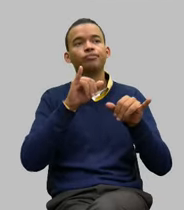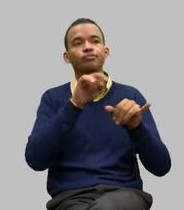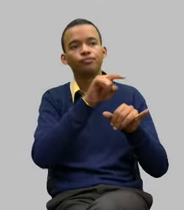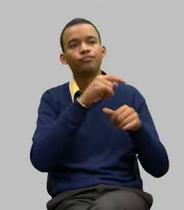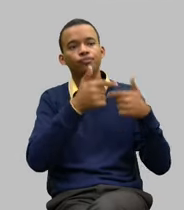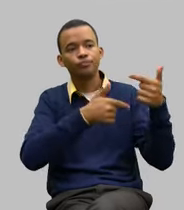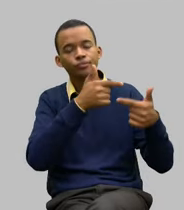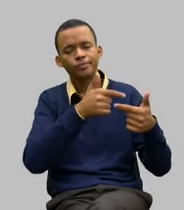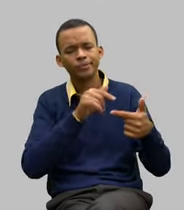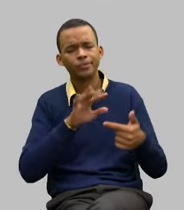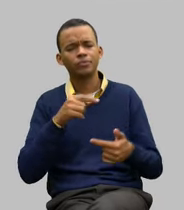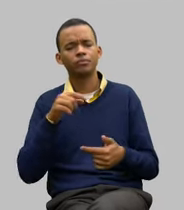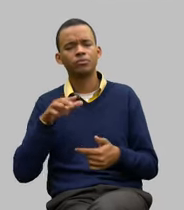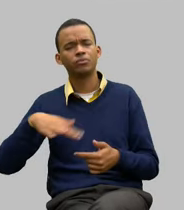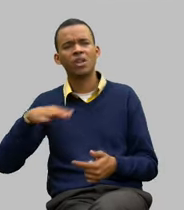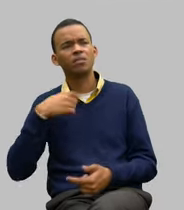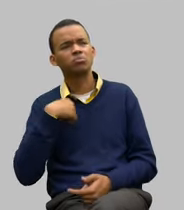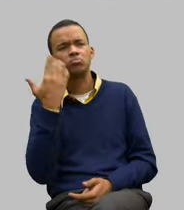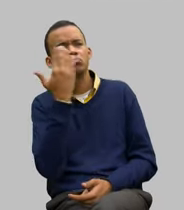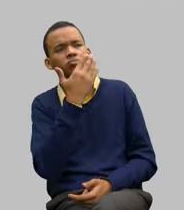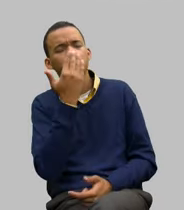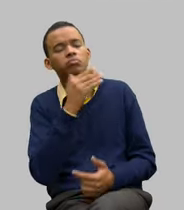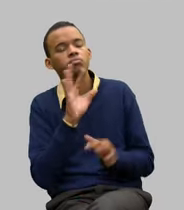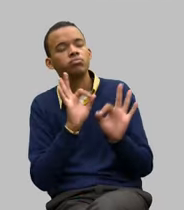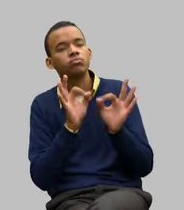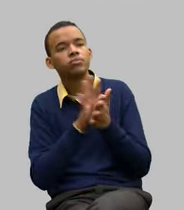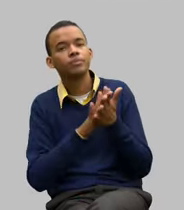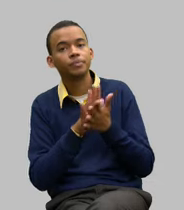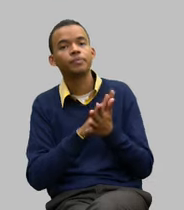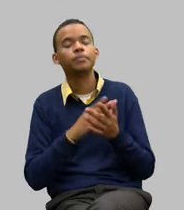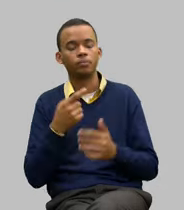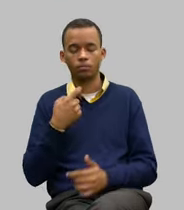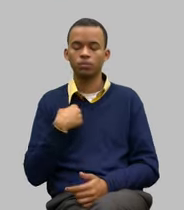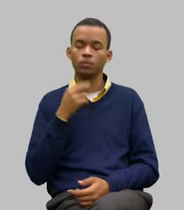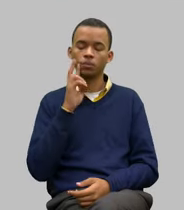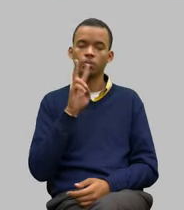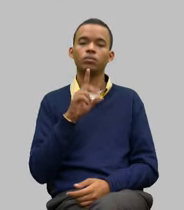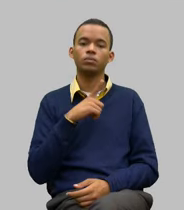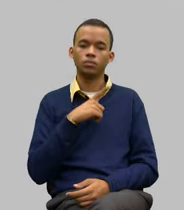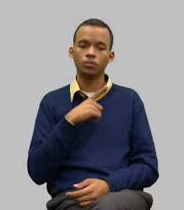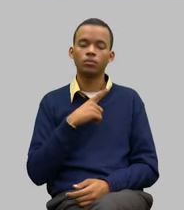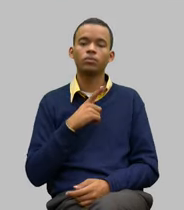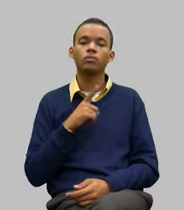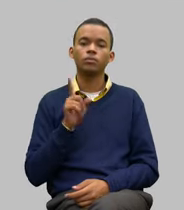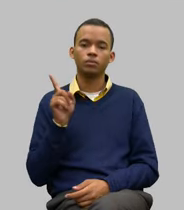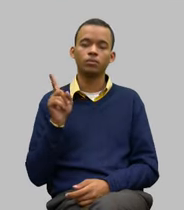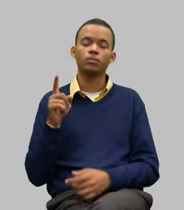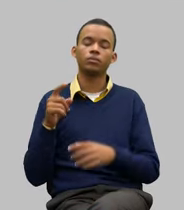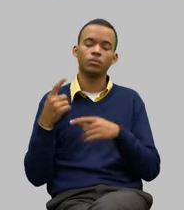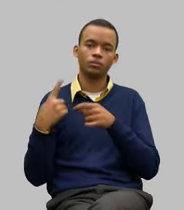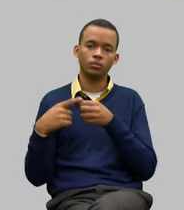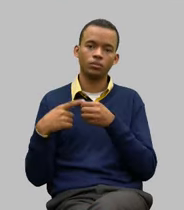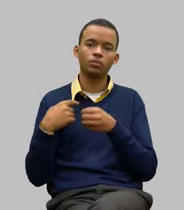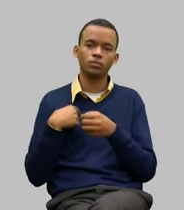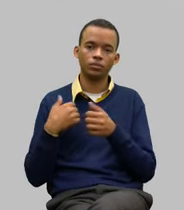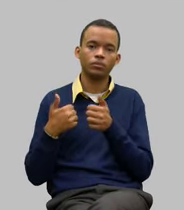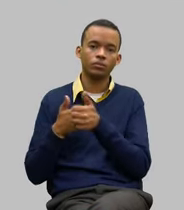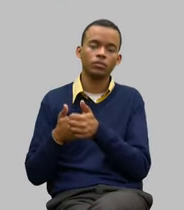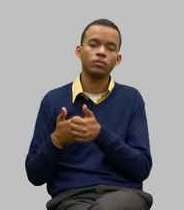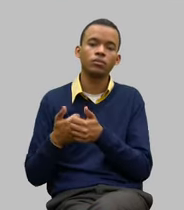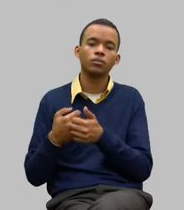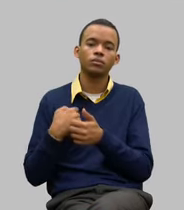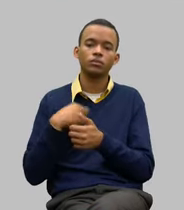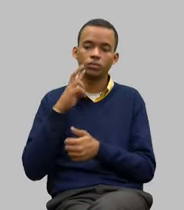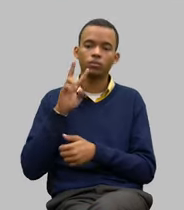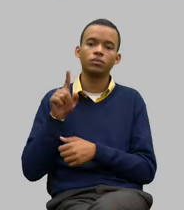vendo é o caso lá da cidade de guaranesia que tinha um presídio há 8 10 anos atrás que era Rota de Fuga Toda hora tinha